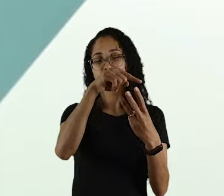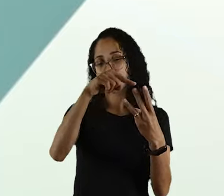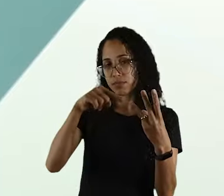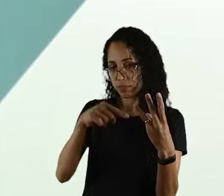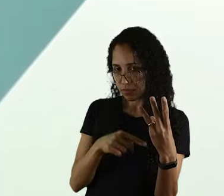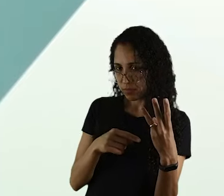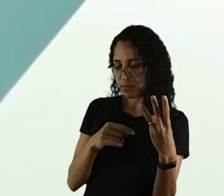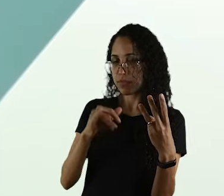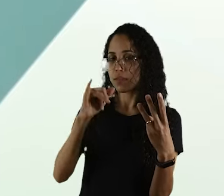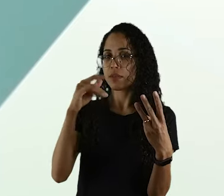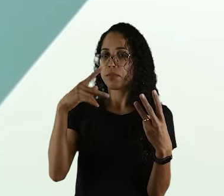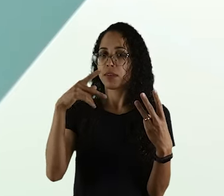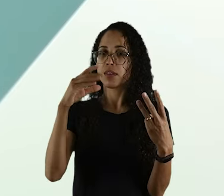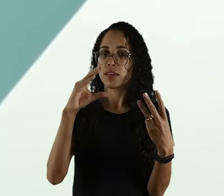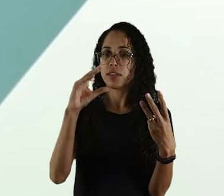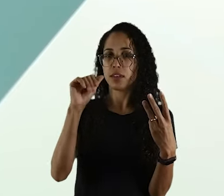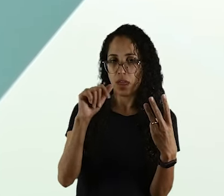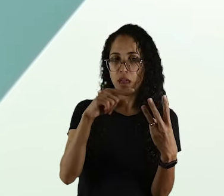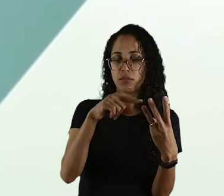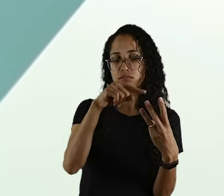de prazos diferentes,